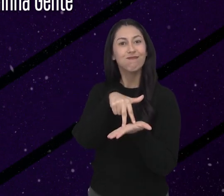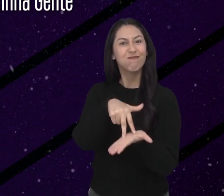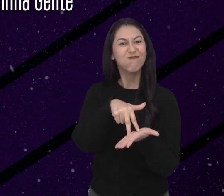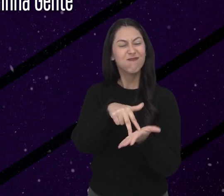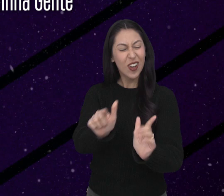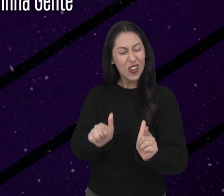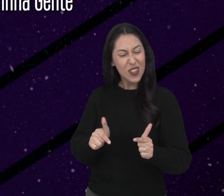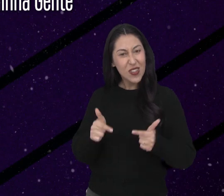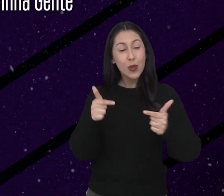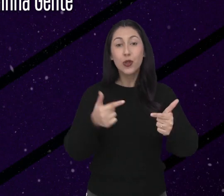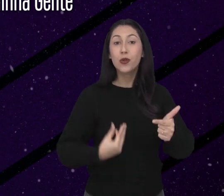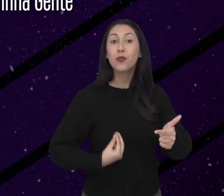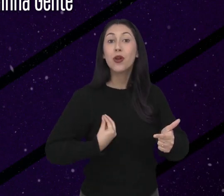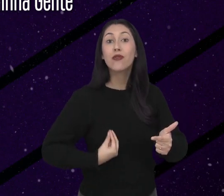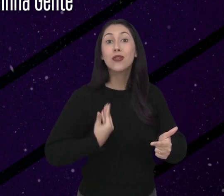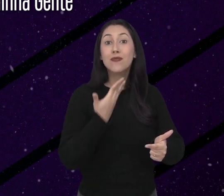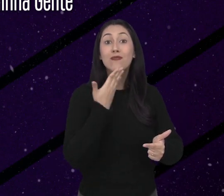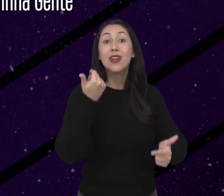l por uma